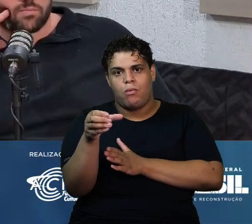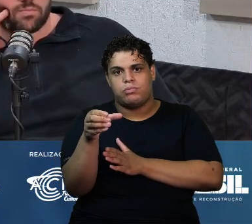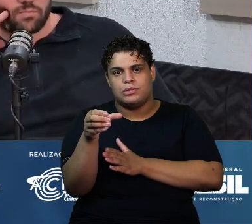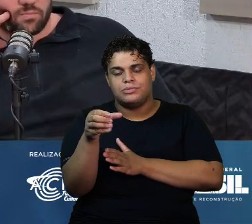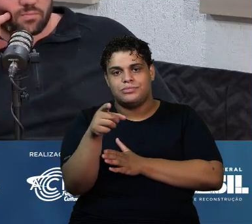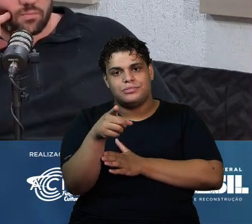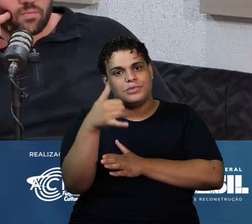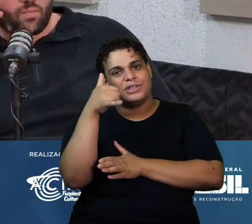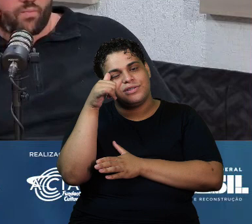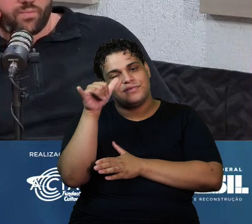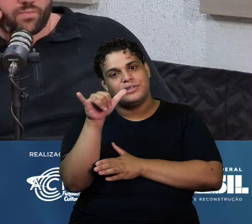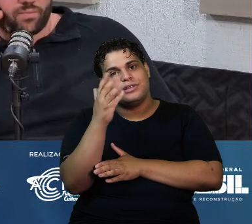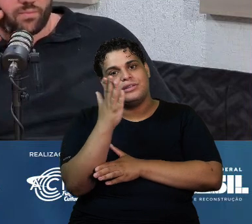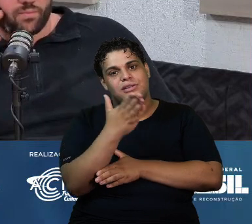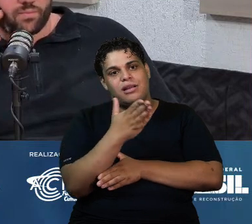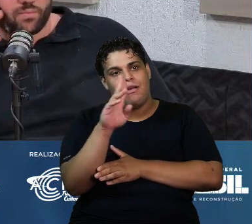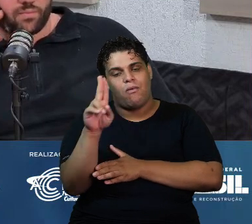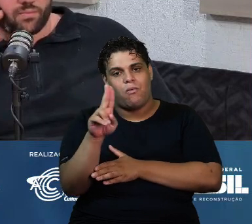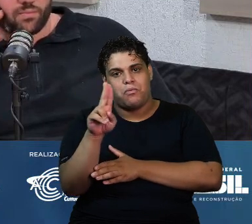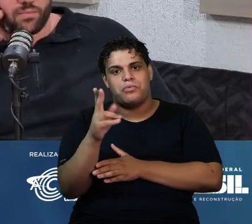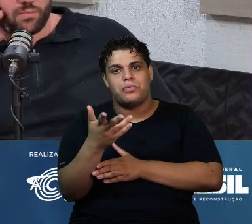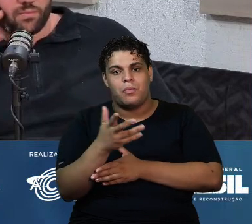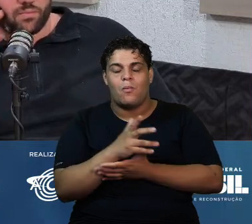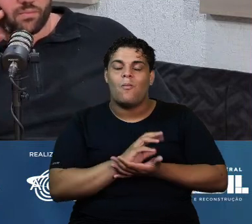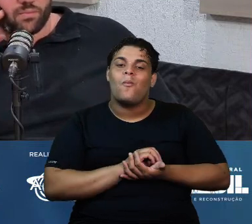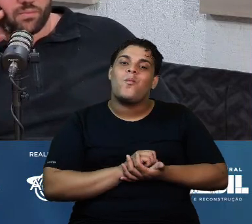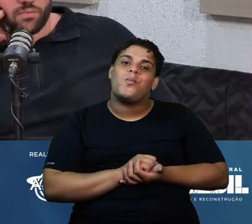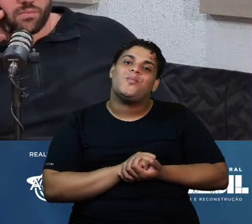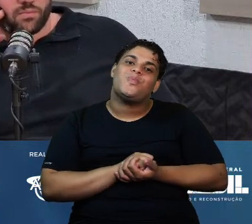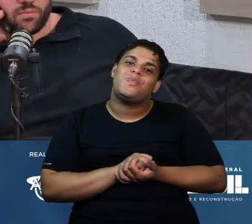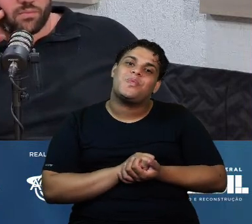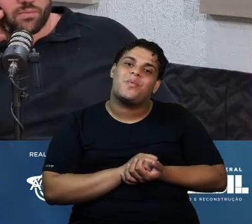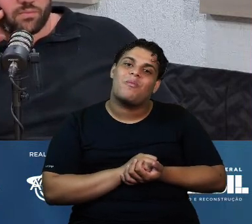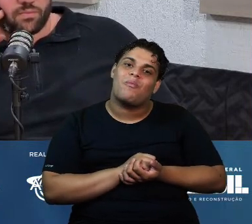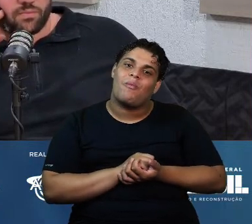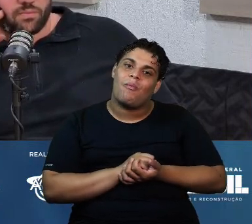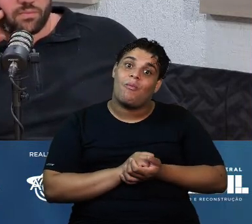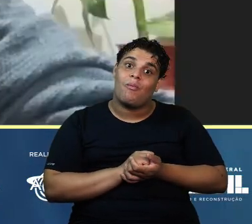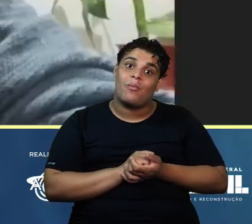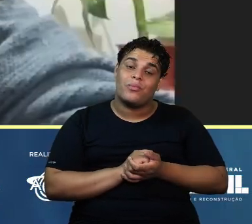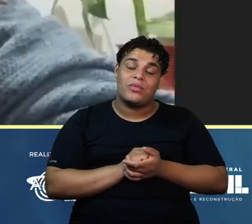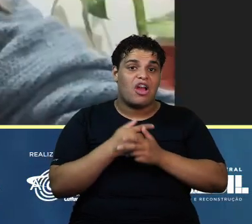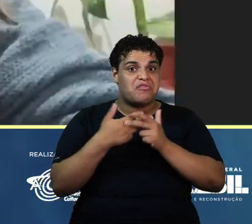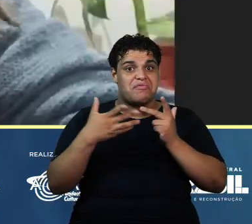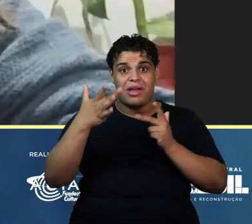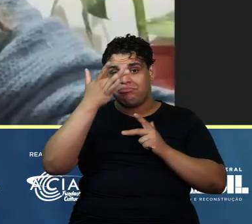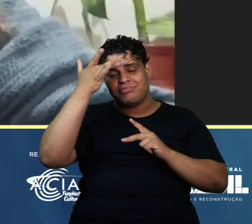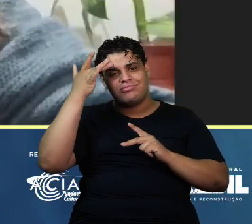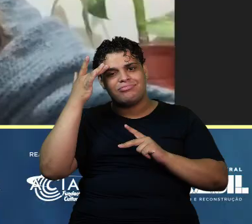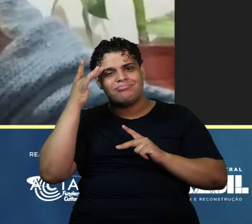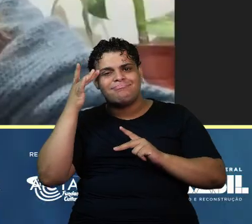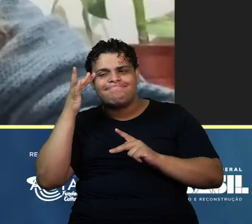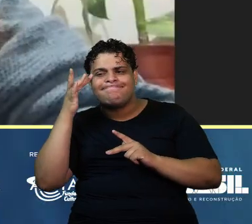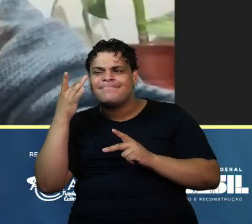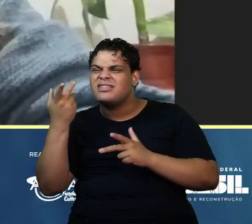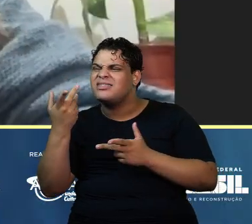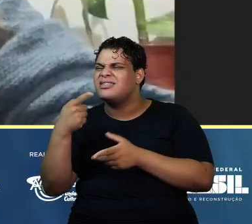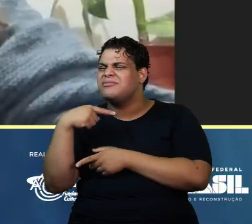já vai evitar o uso de copo plástico, né? E aí muitas pessoas podem questionar, falar,